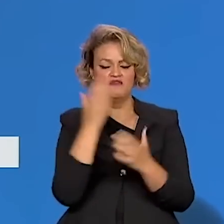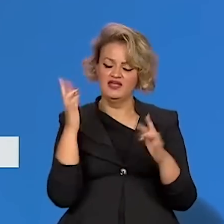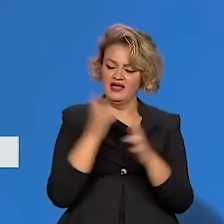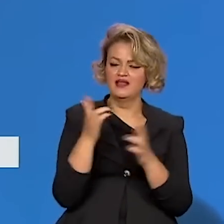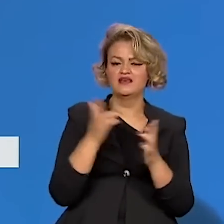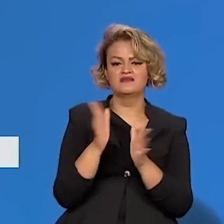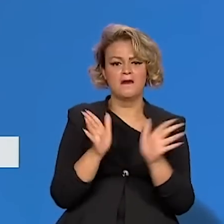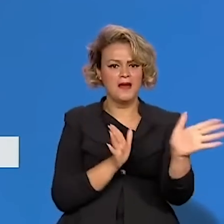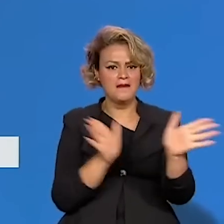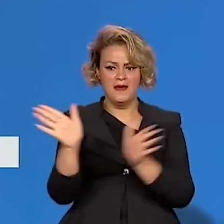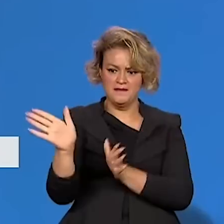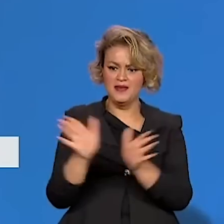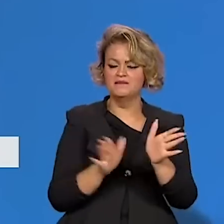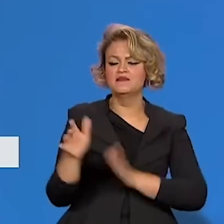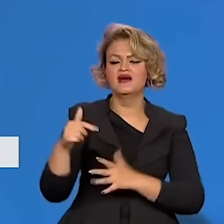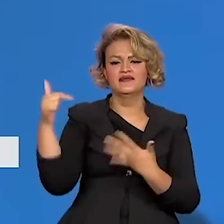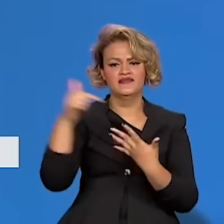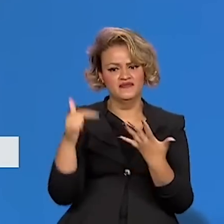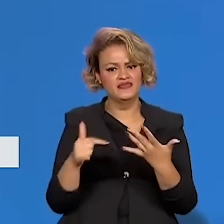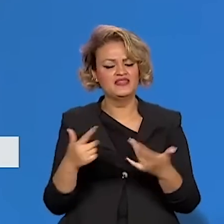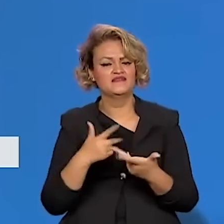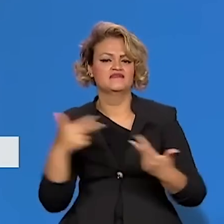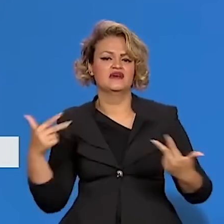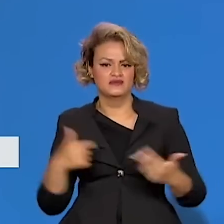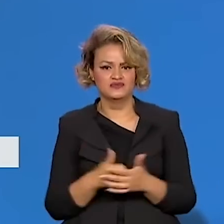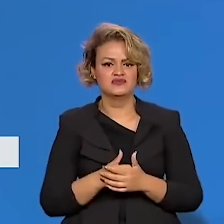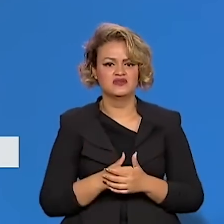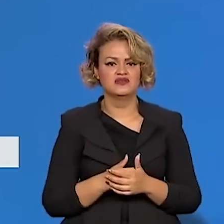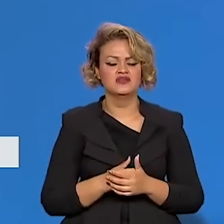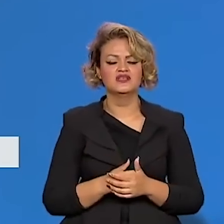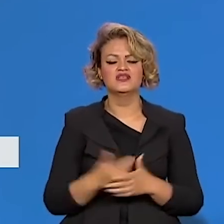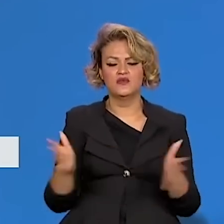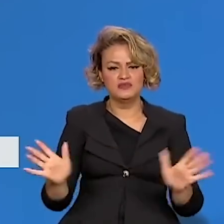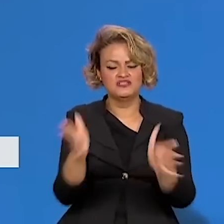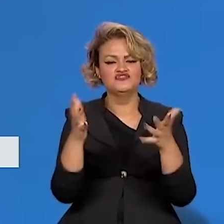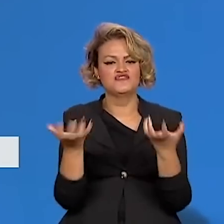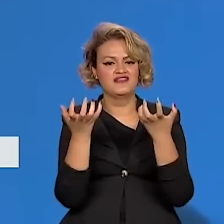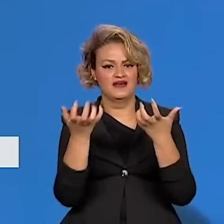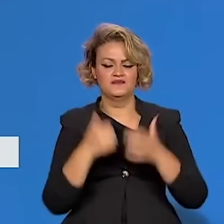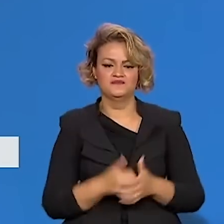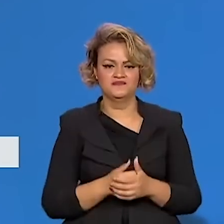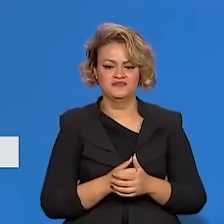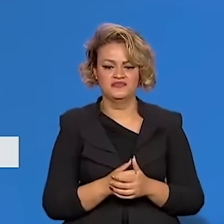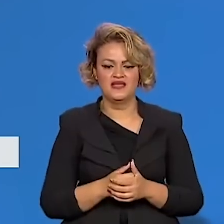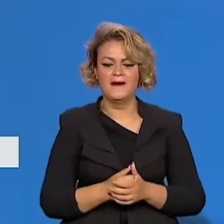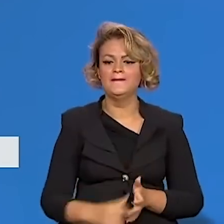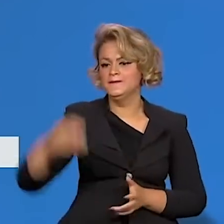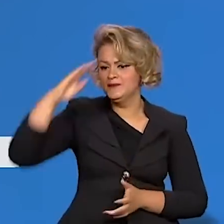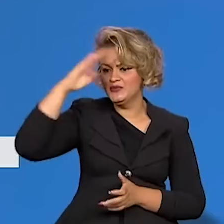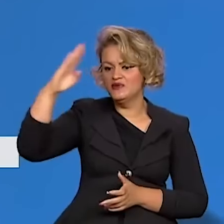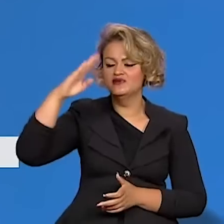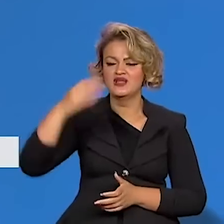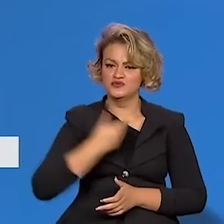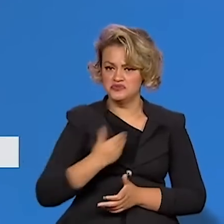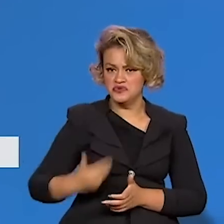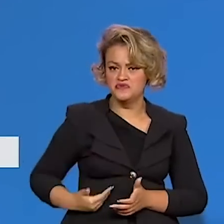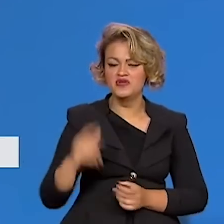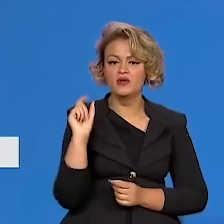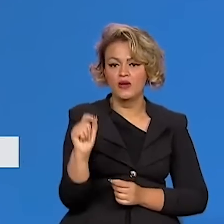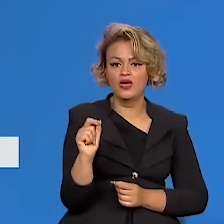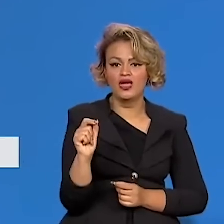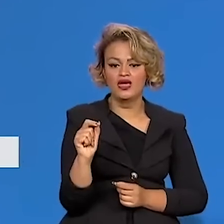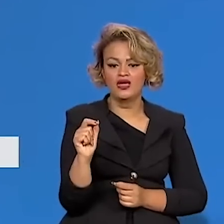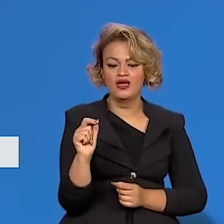em todas as suas Vertentes que pretendo promover a prioridade do meu governo é